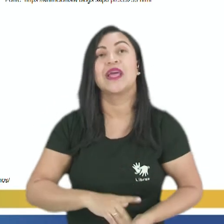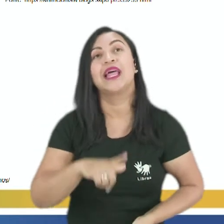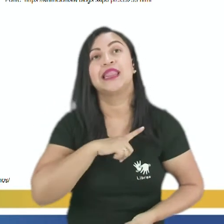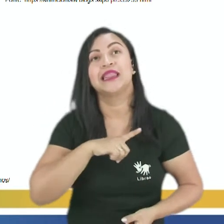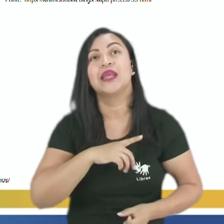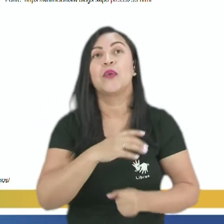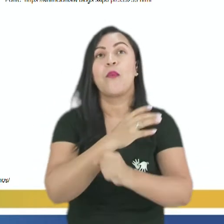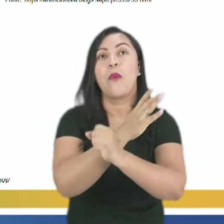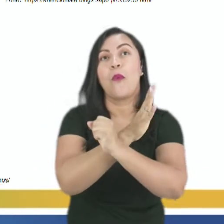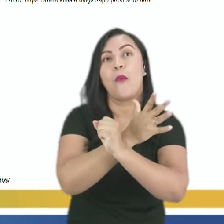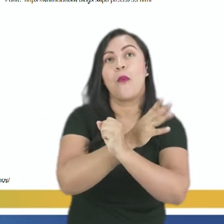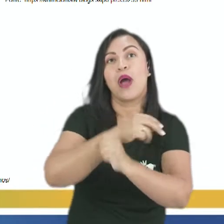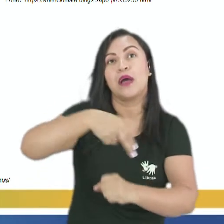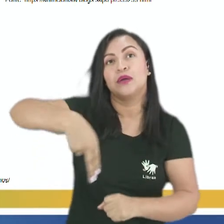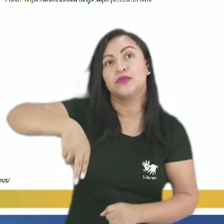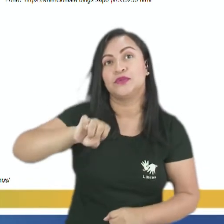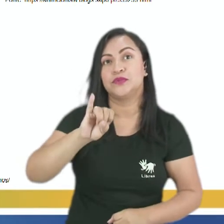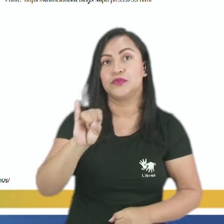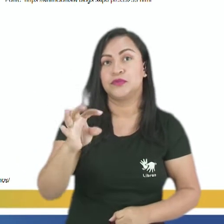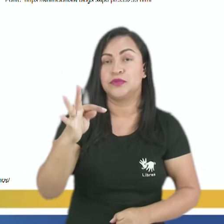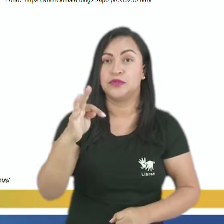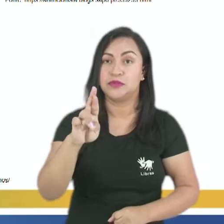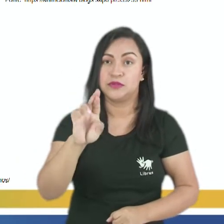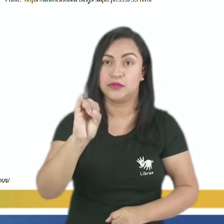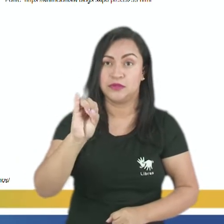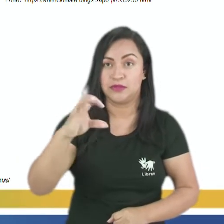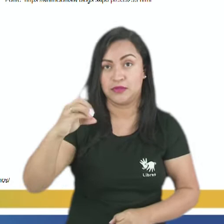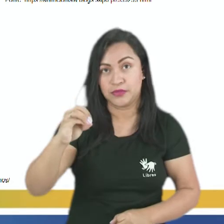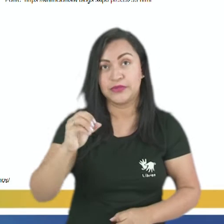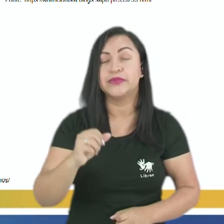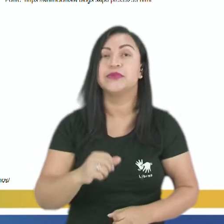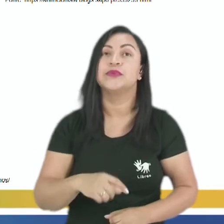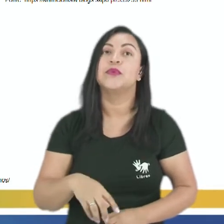nítrico, que ele é utilizado como